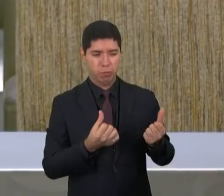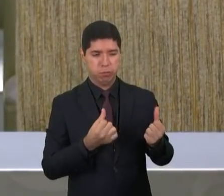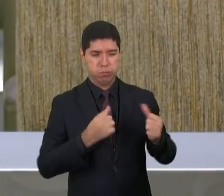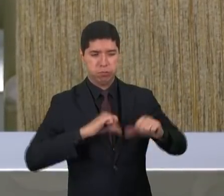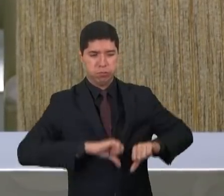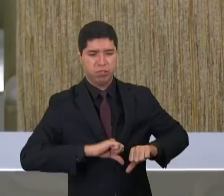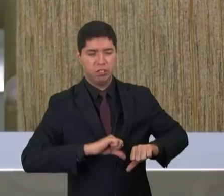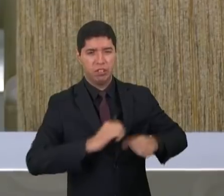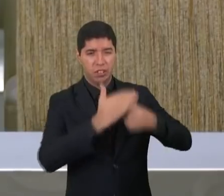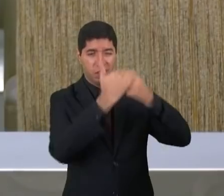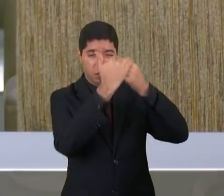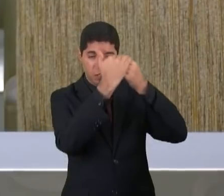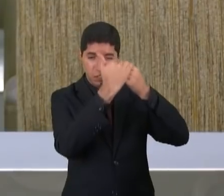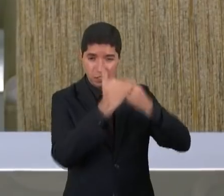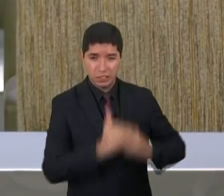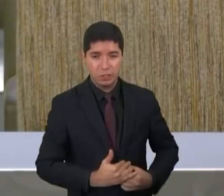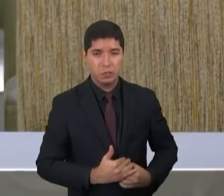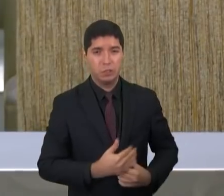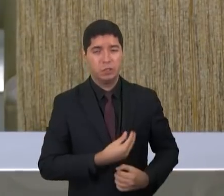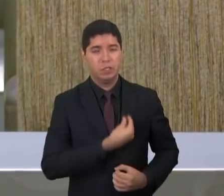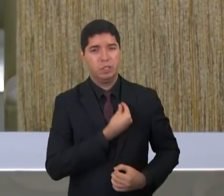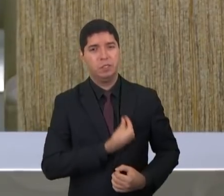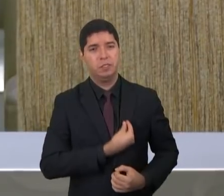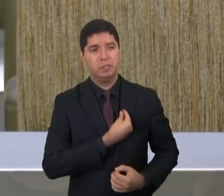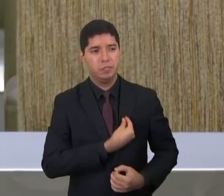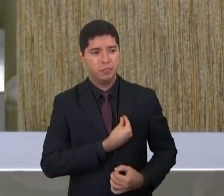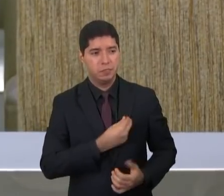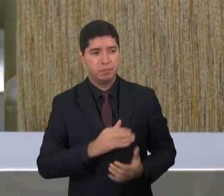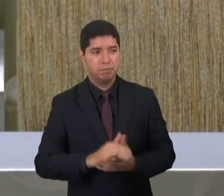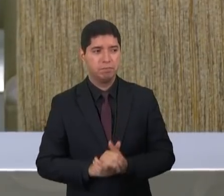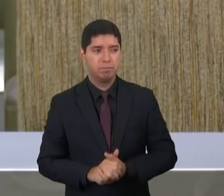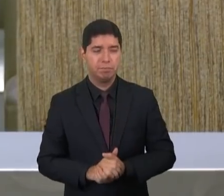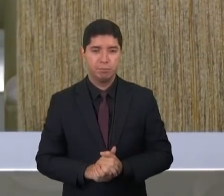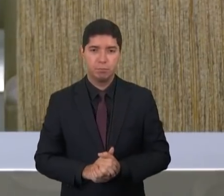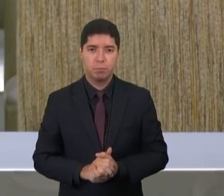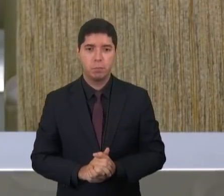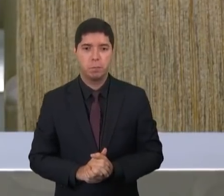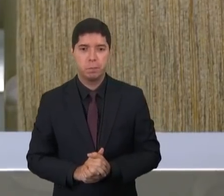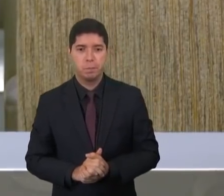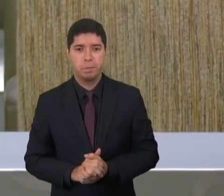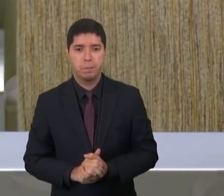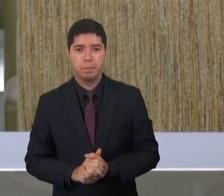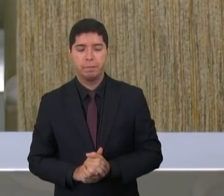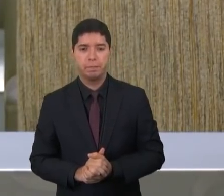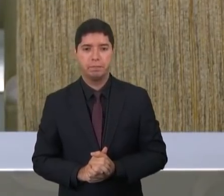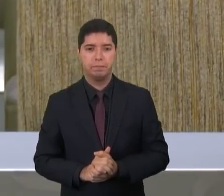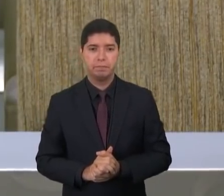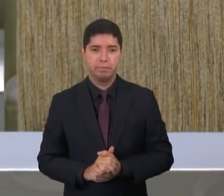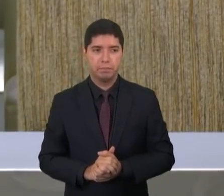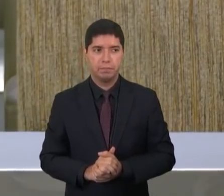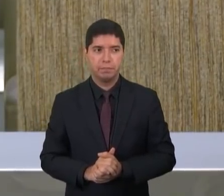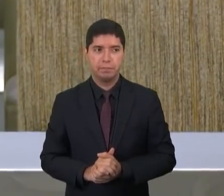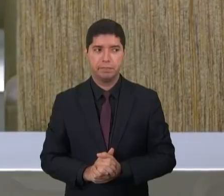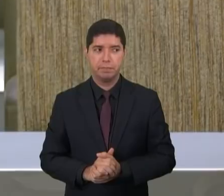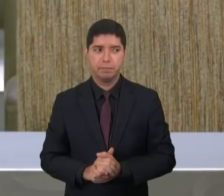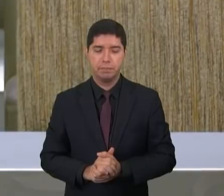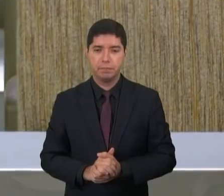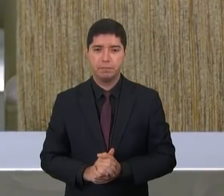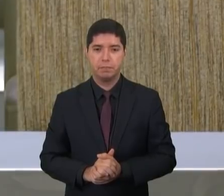de destruir a nossa vida, irmãos. A Bíblia vai mostrar,